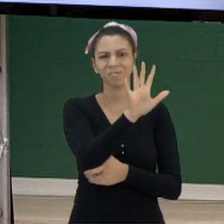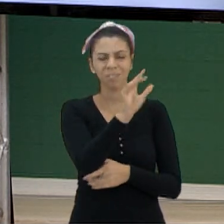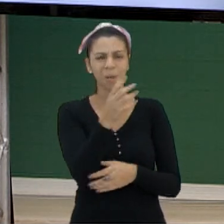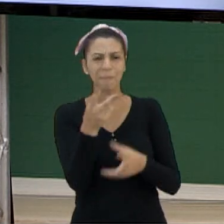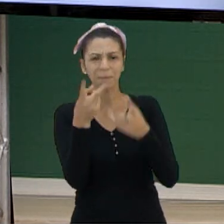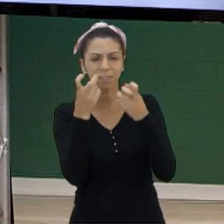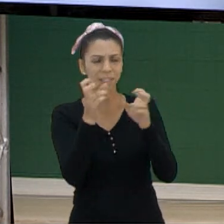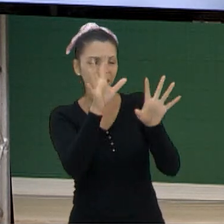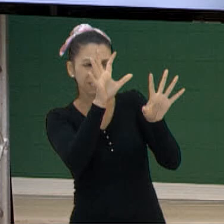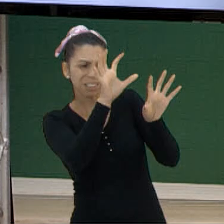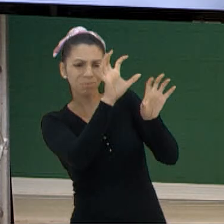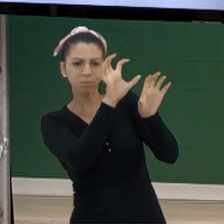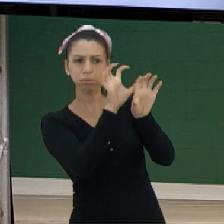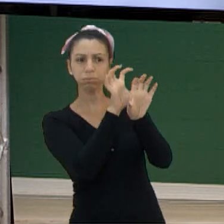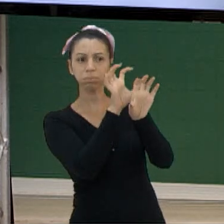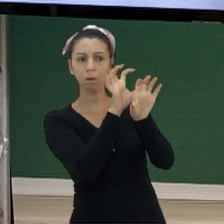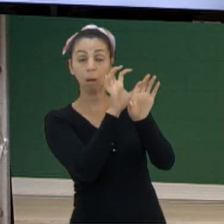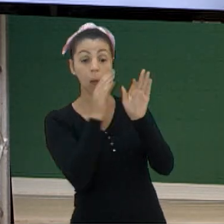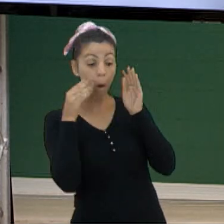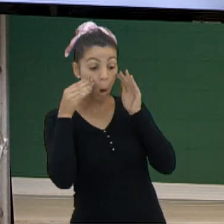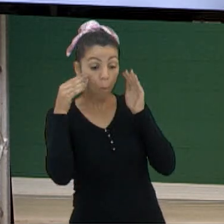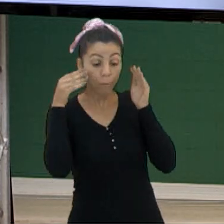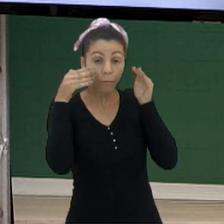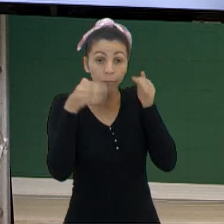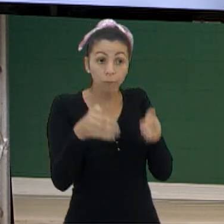obscura. Ela está dando foco.